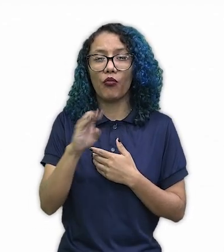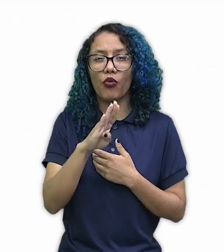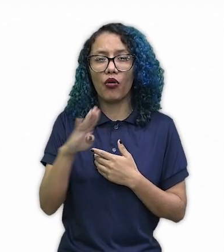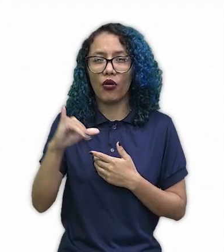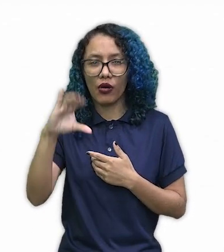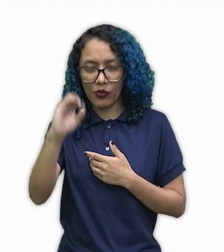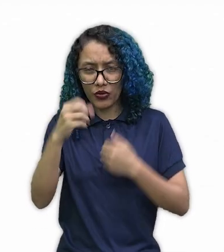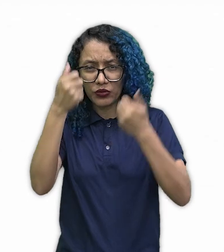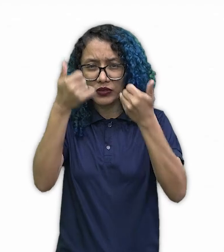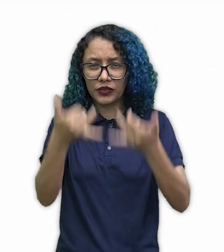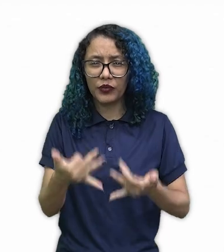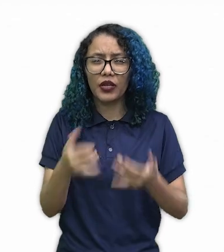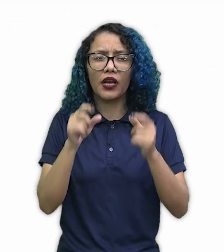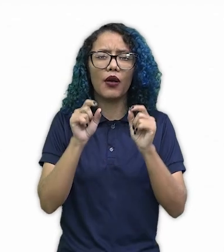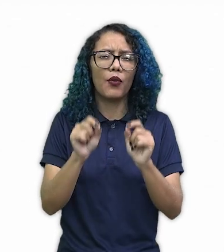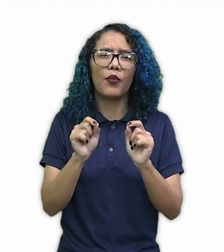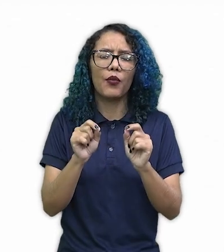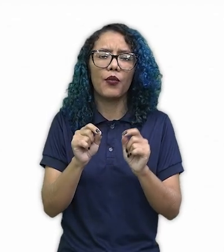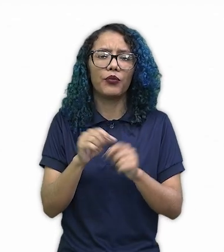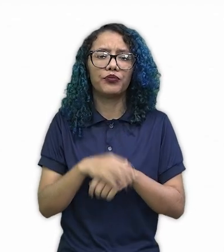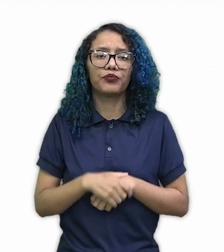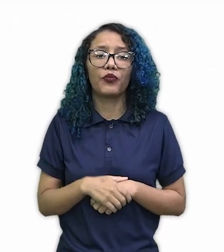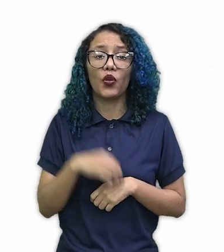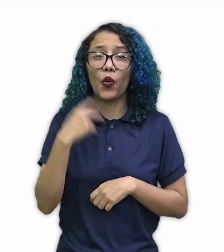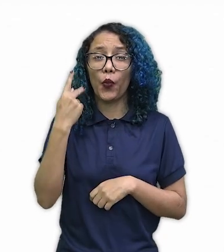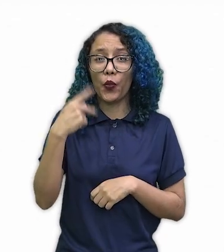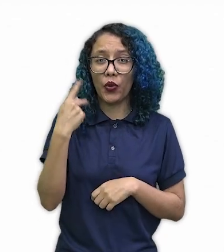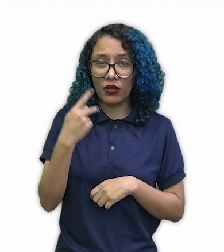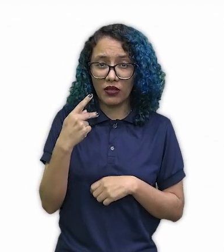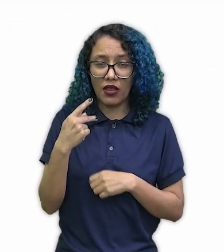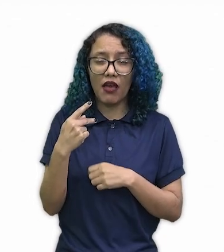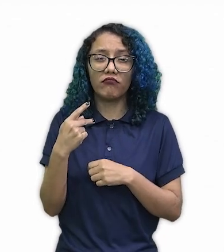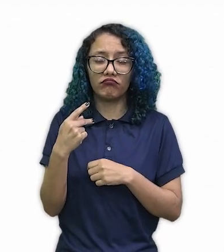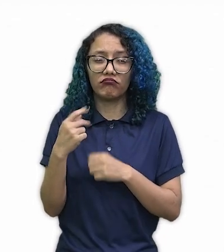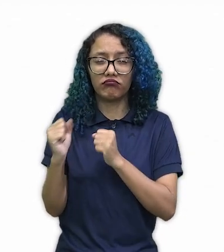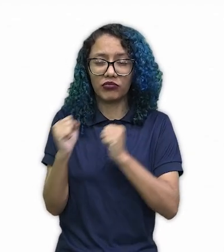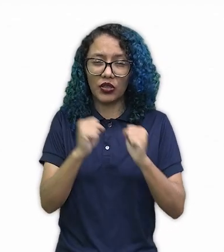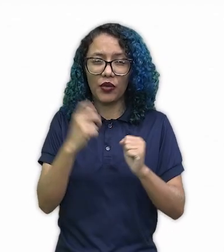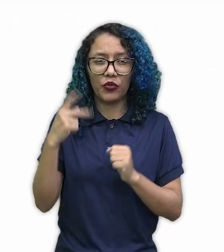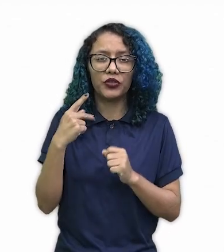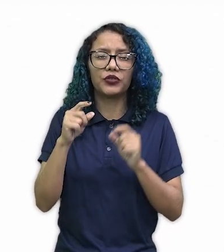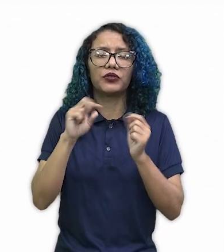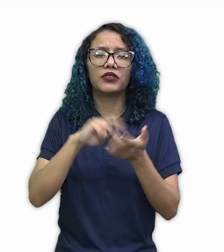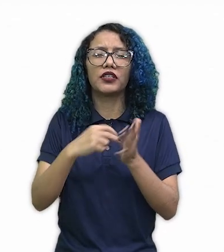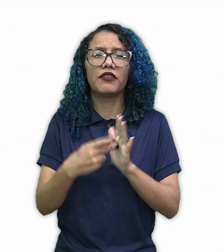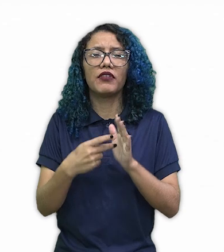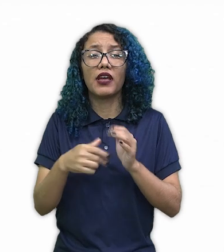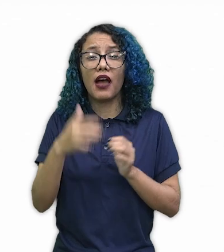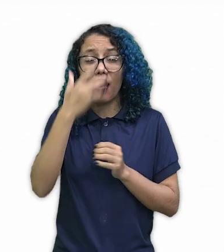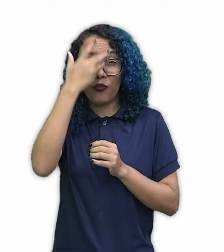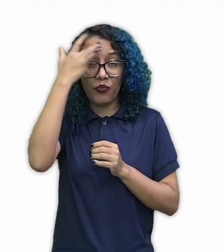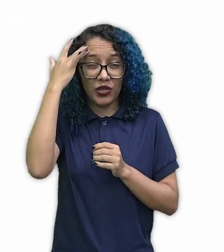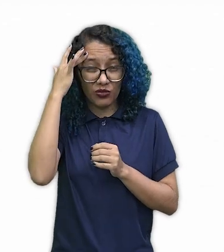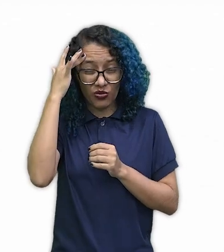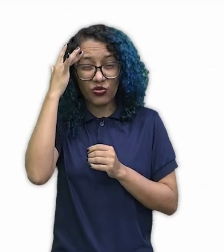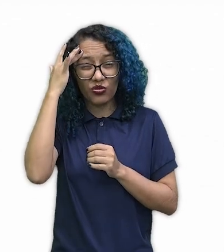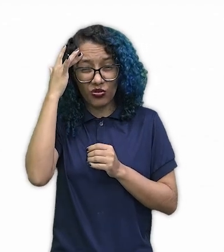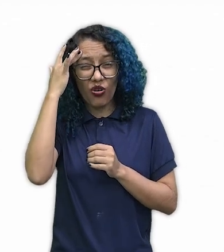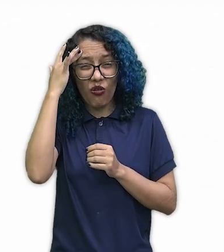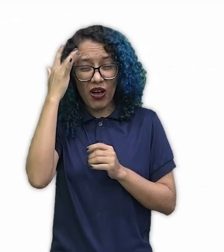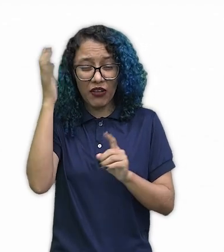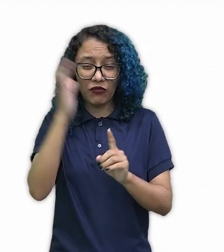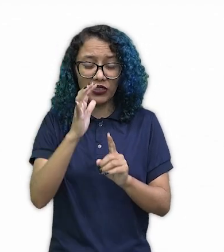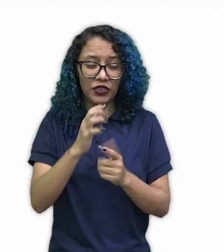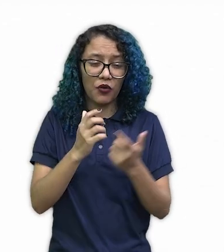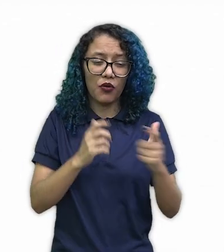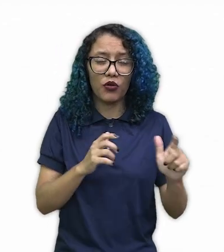gente que o poder político é o poder que um homem pode exercer sobre outros, a exemplo da relação